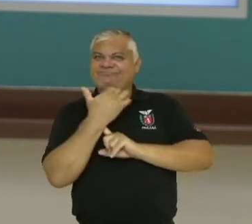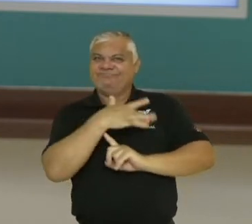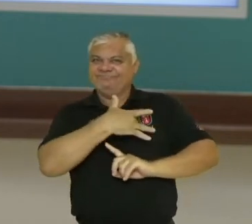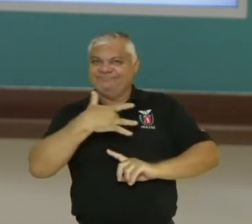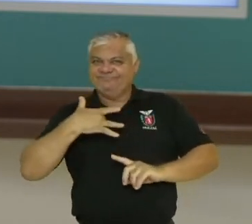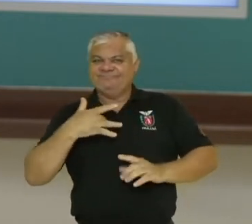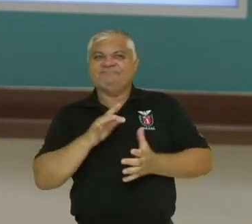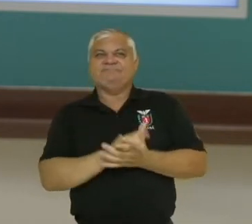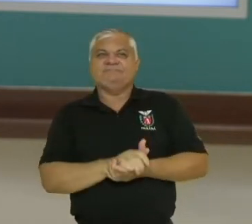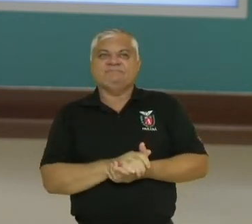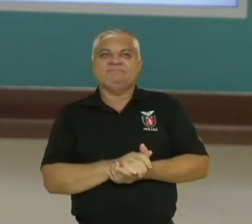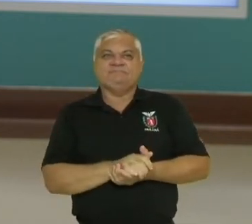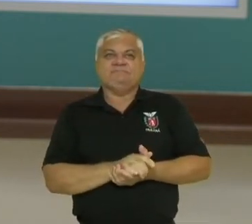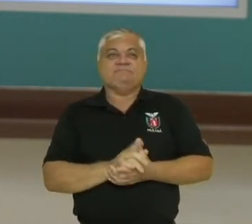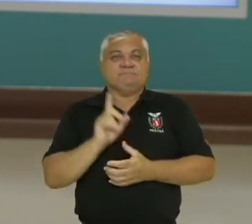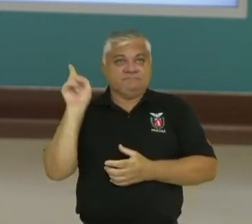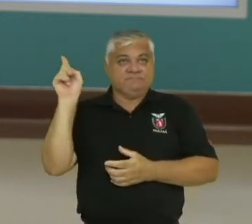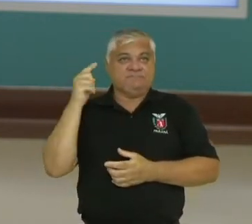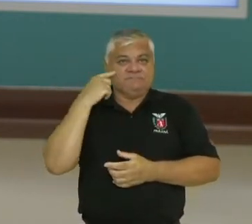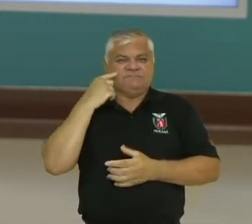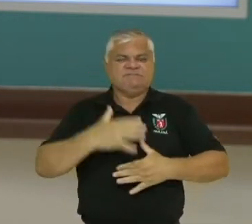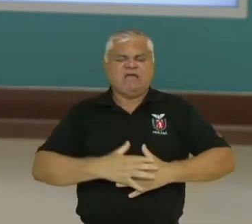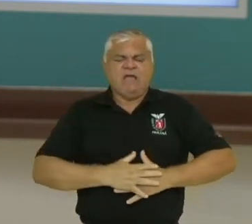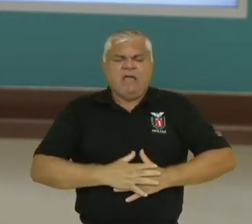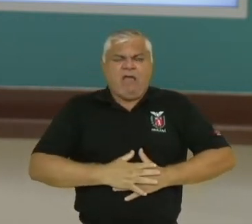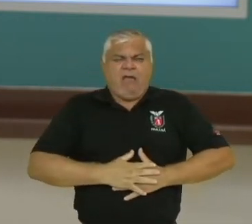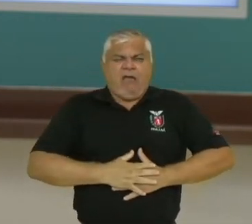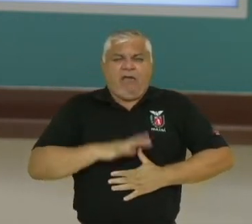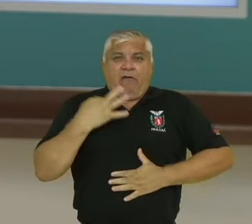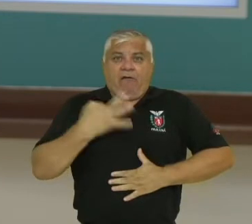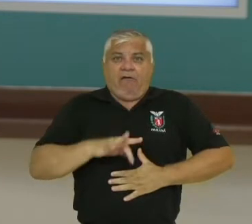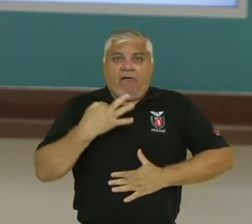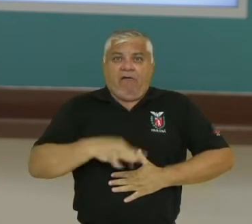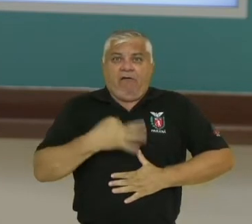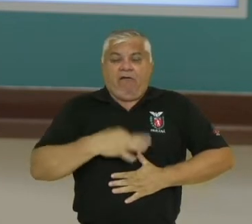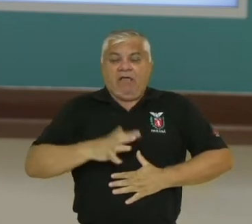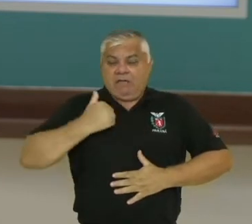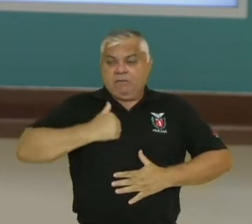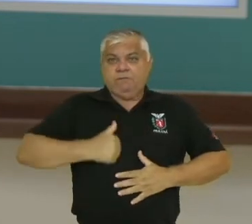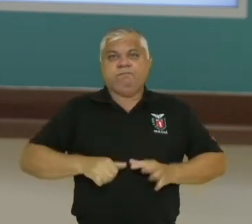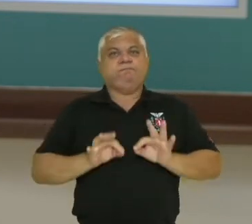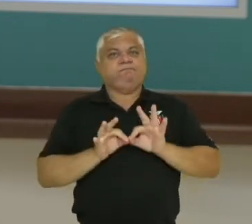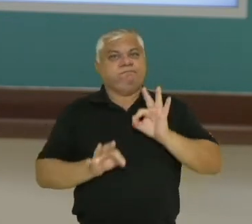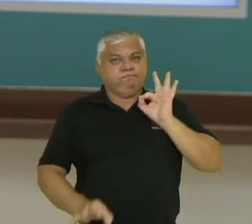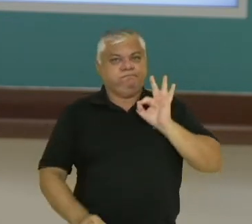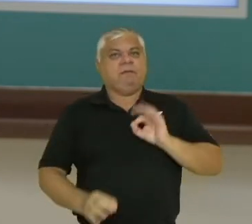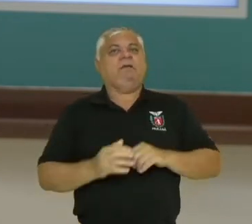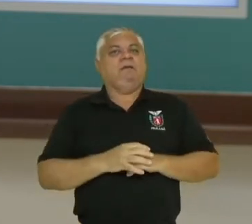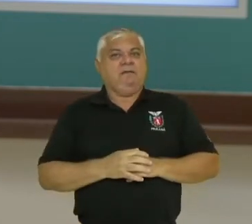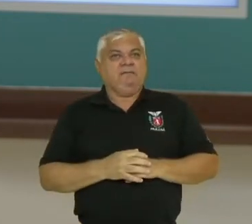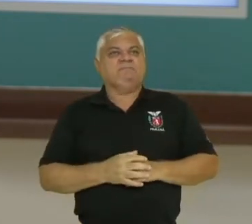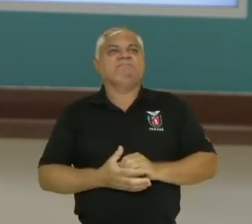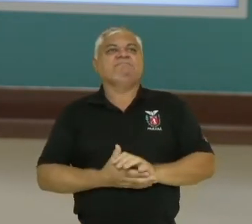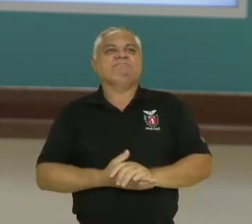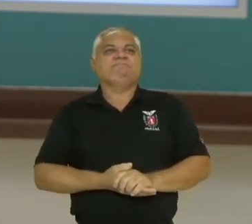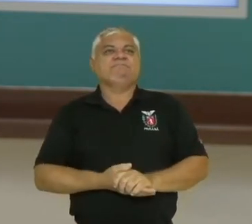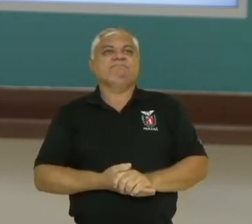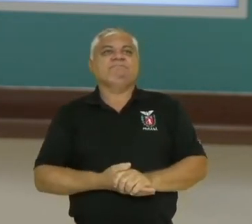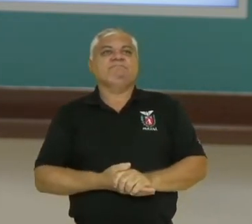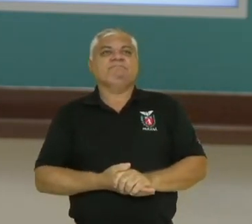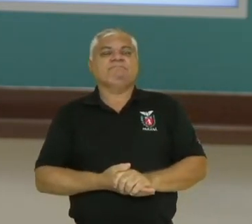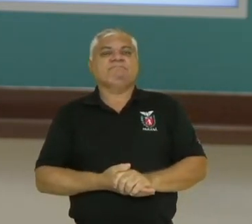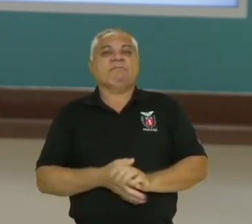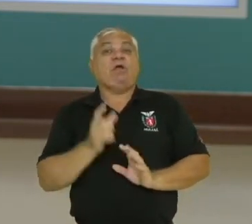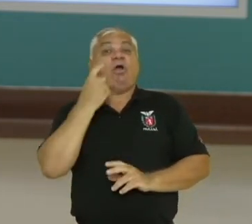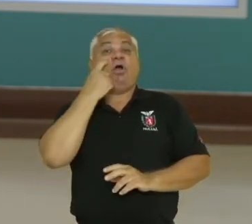perdendo. Aqui a gente tem uma imagem que é uma característica da diarreia, a cólica na pessoa. a famosa dor de barriga.